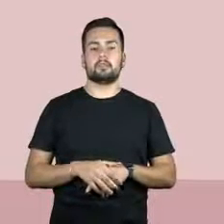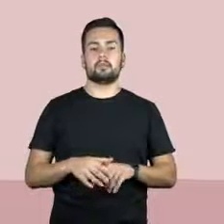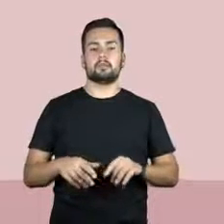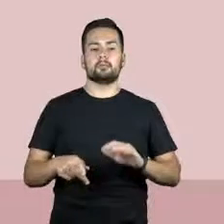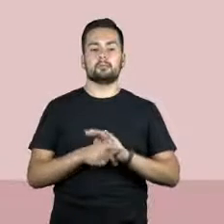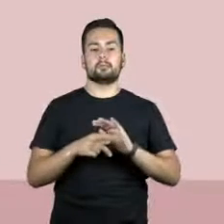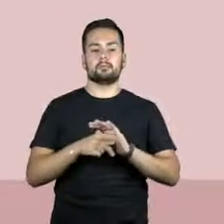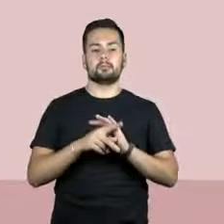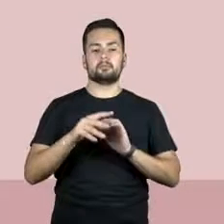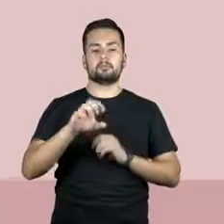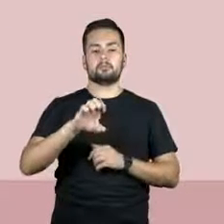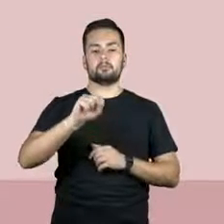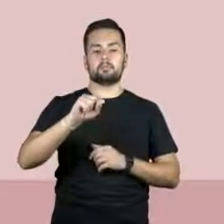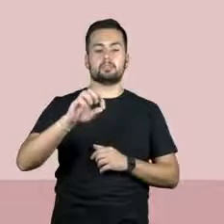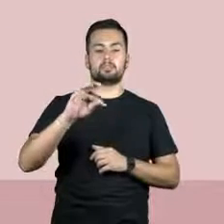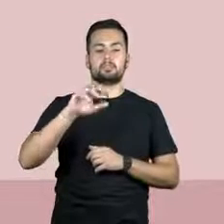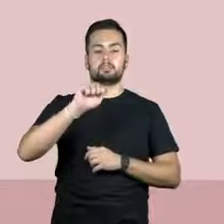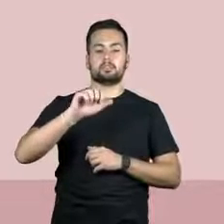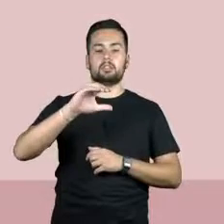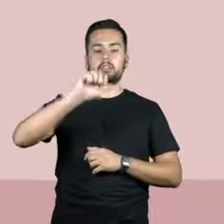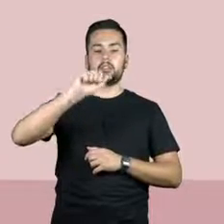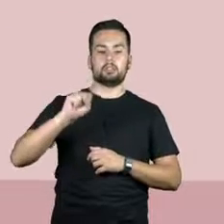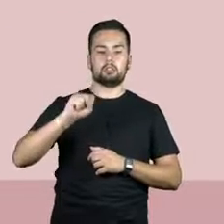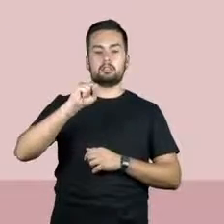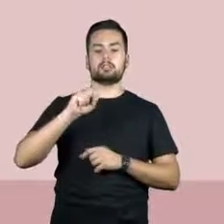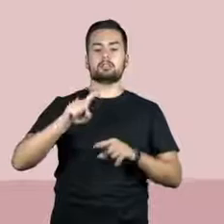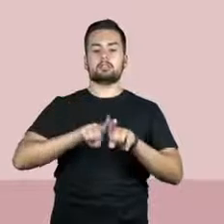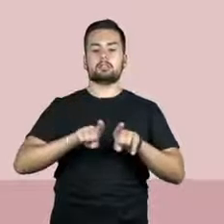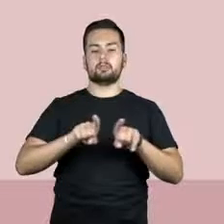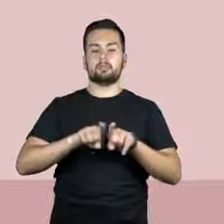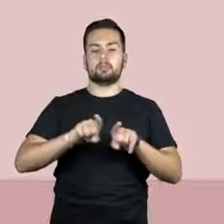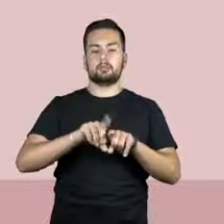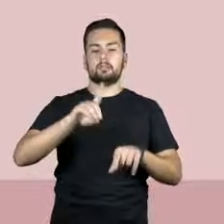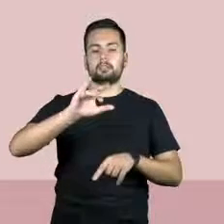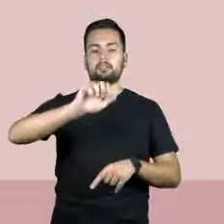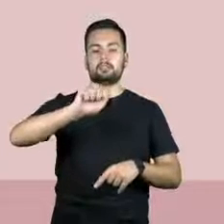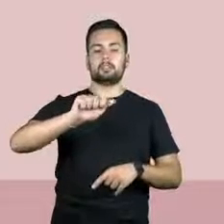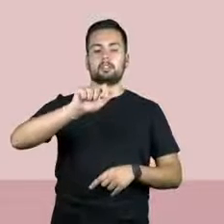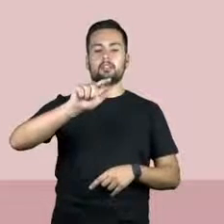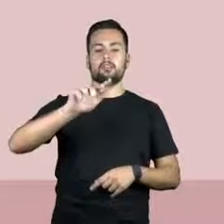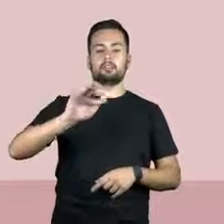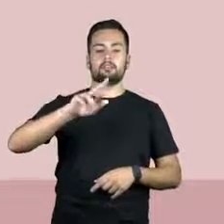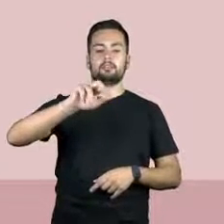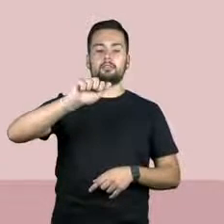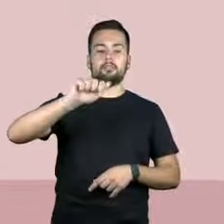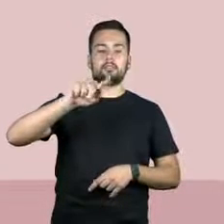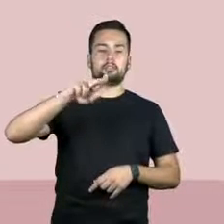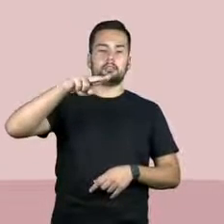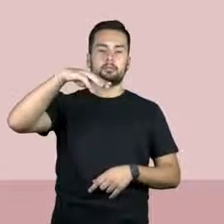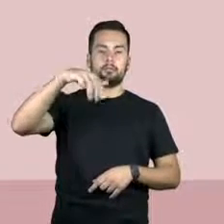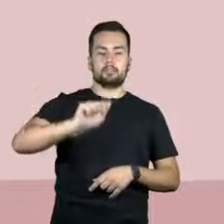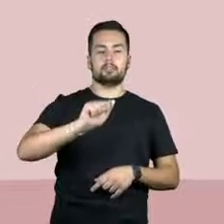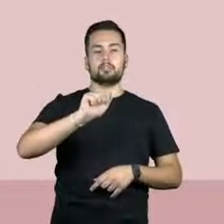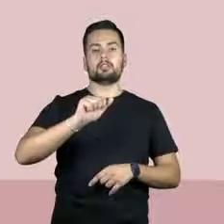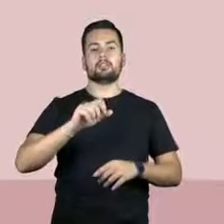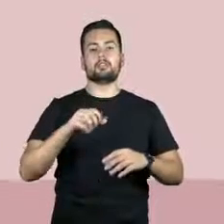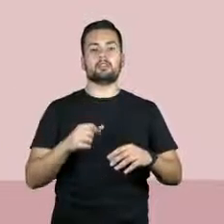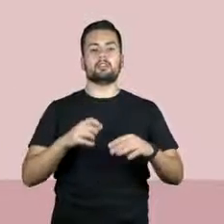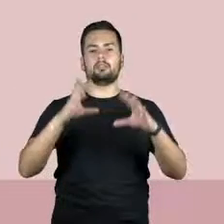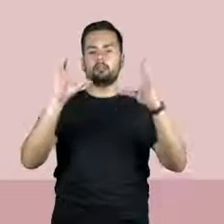estacas, aqui é um exemplo de parede diafragma. Né? Nesse caso aqui ela está atirantada, tá? São esses elementos aqui que